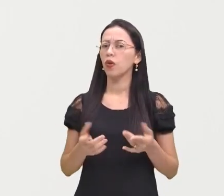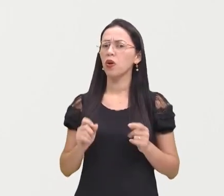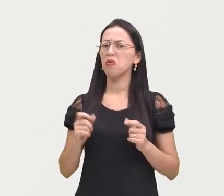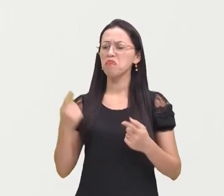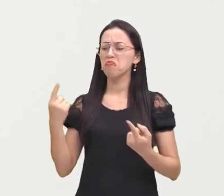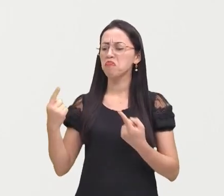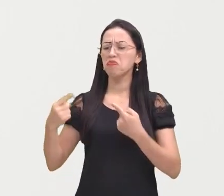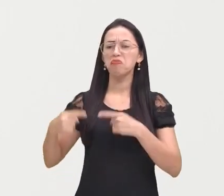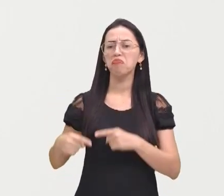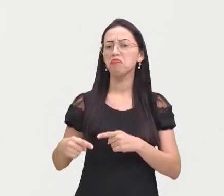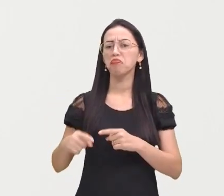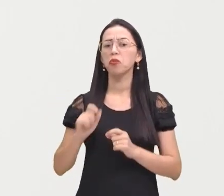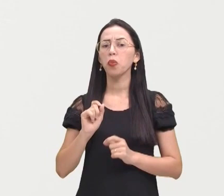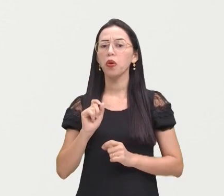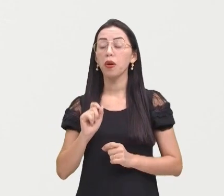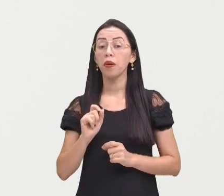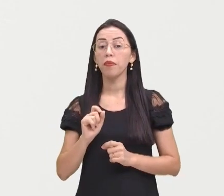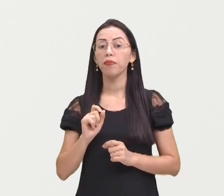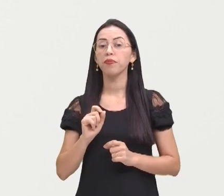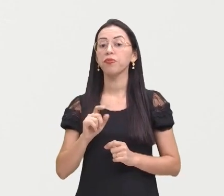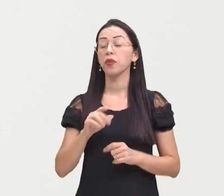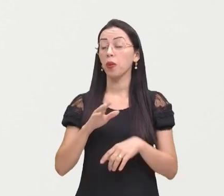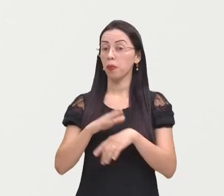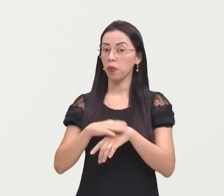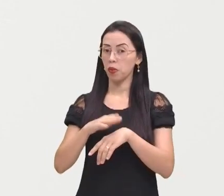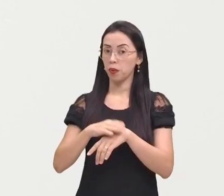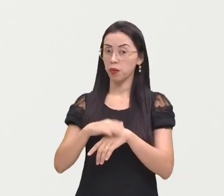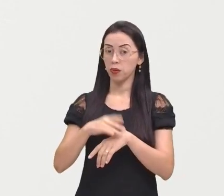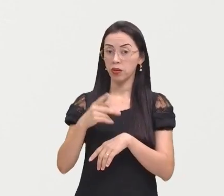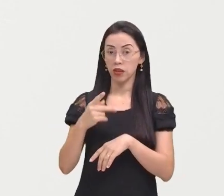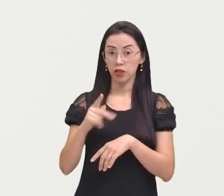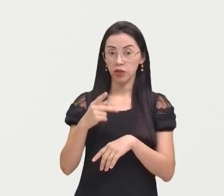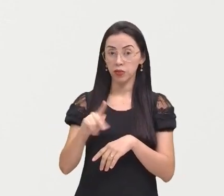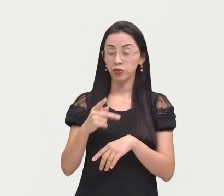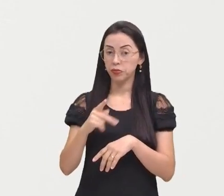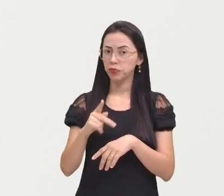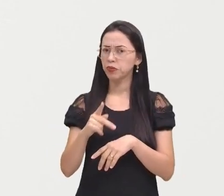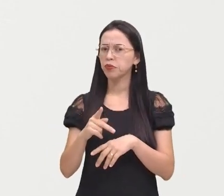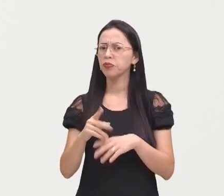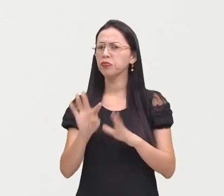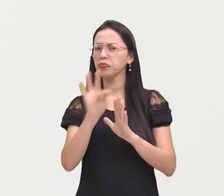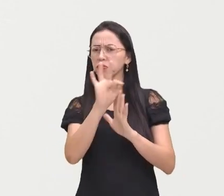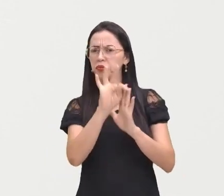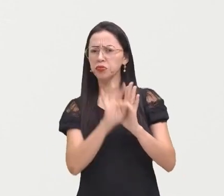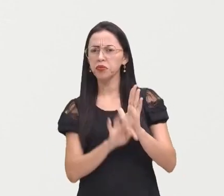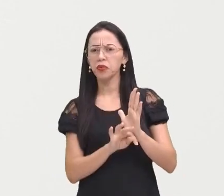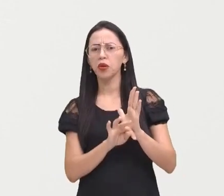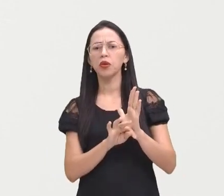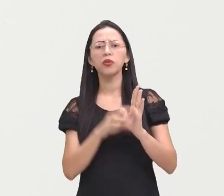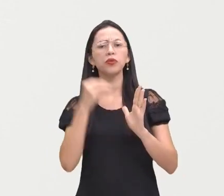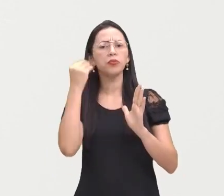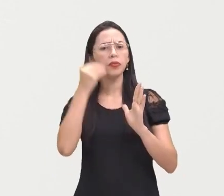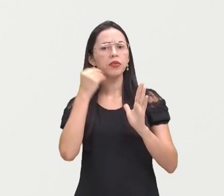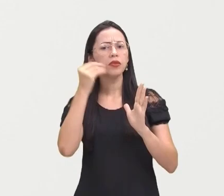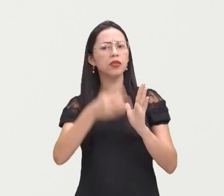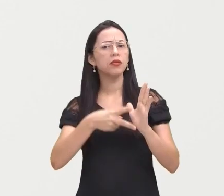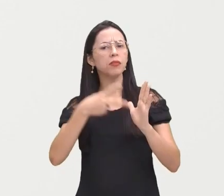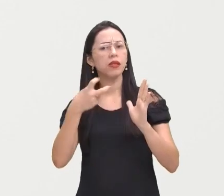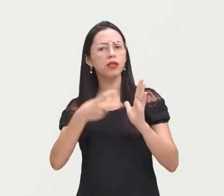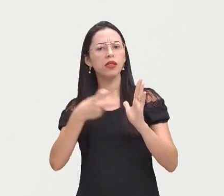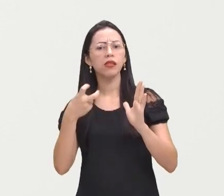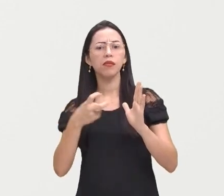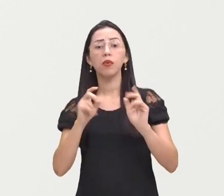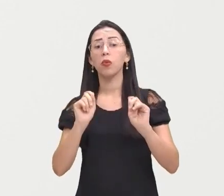quer? Agora, identifique e escreva em seu caderno o